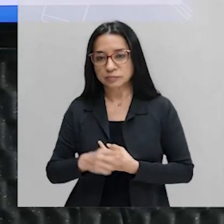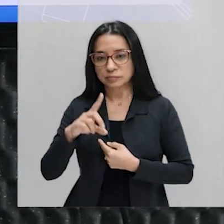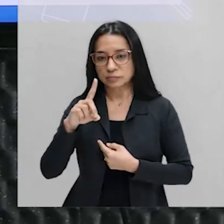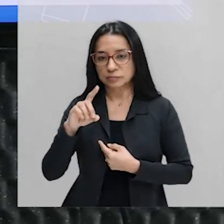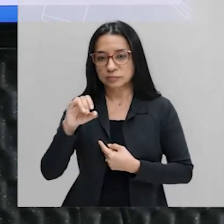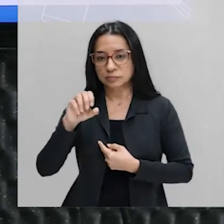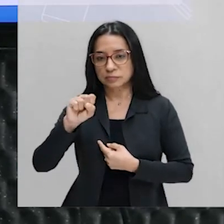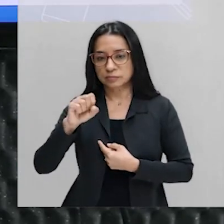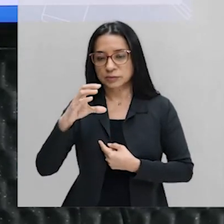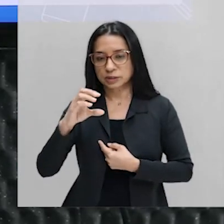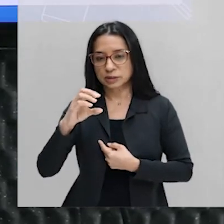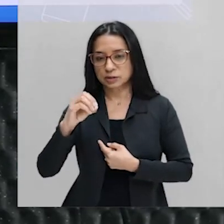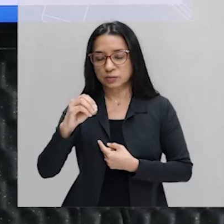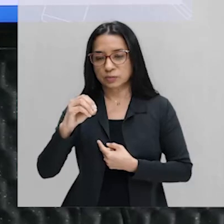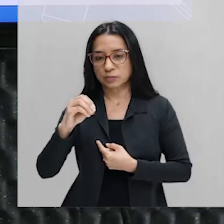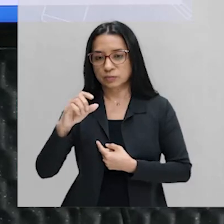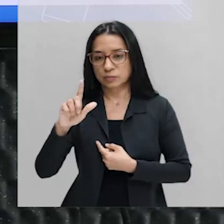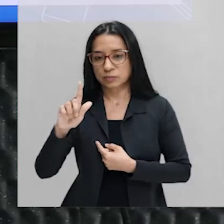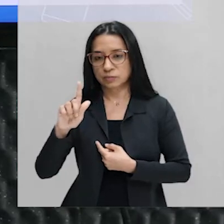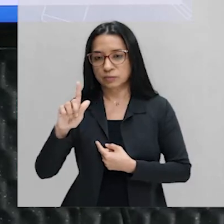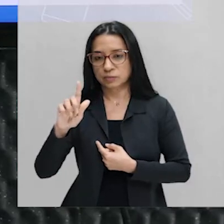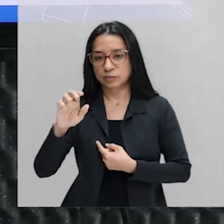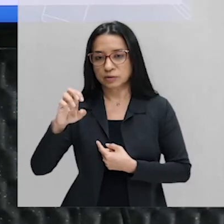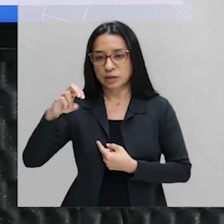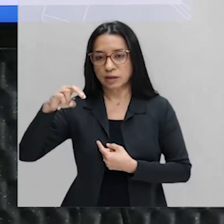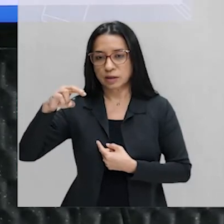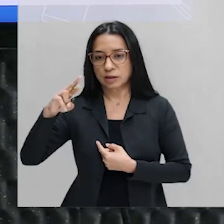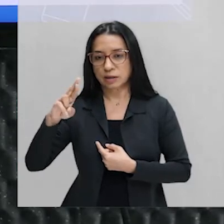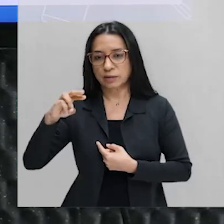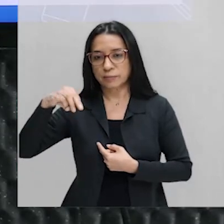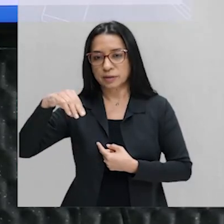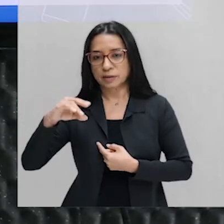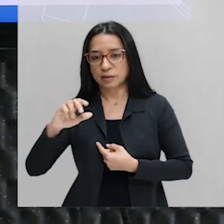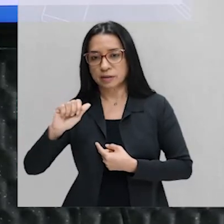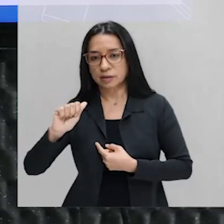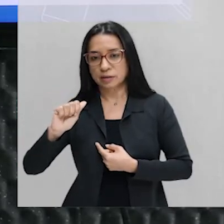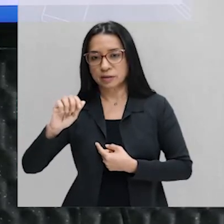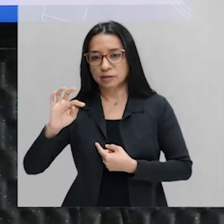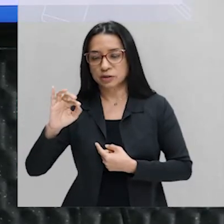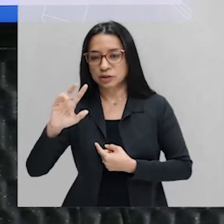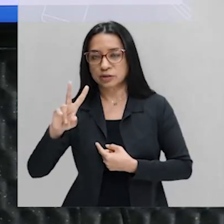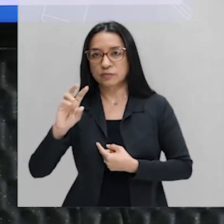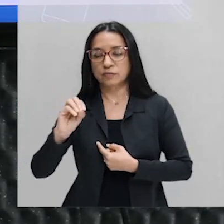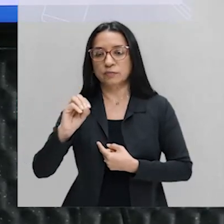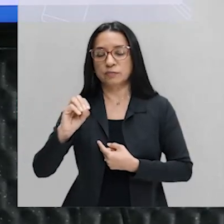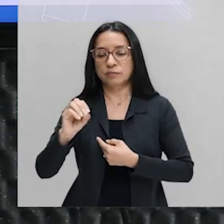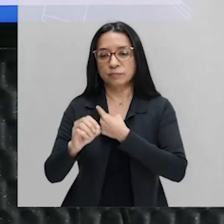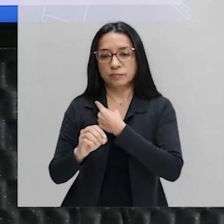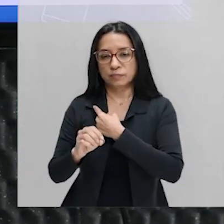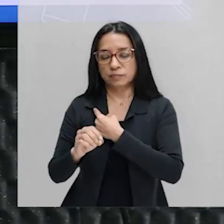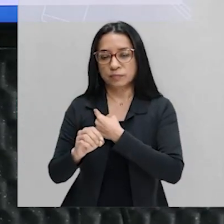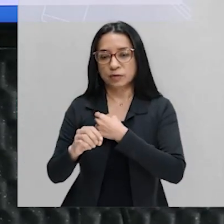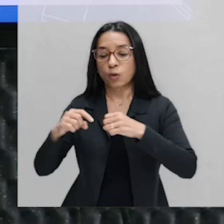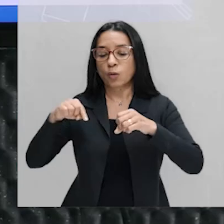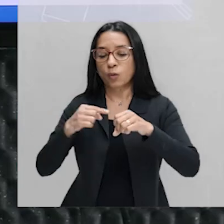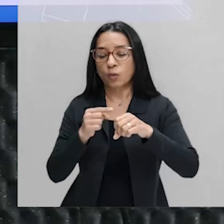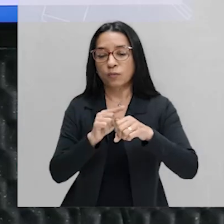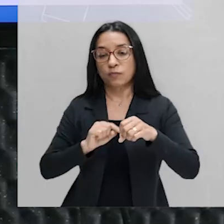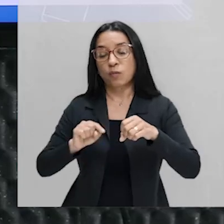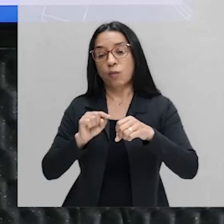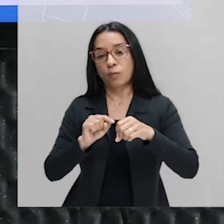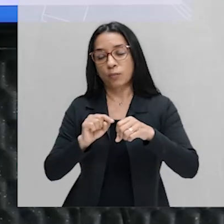Maior parte do citoplasma e do núcleo está localizado nessa região. Então, quando o ovo ou zigoto vai